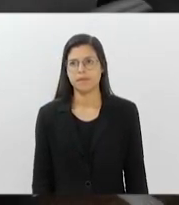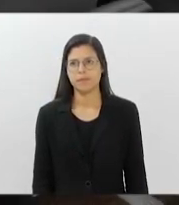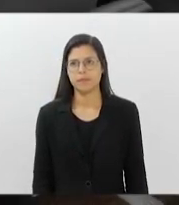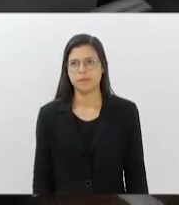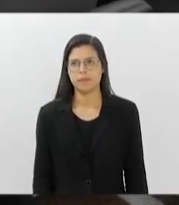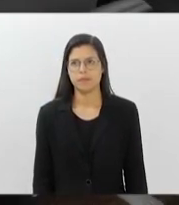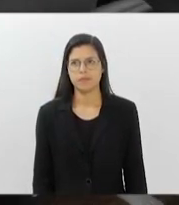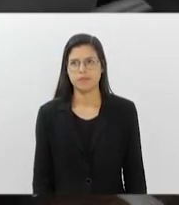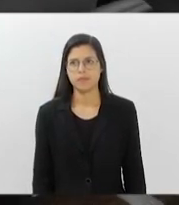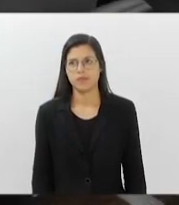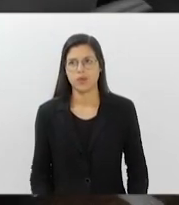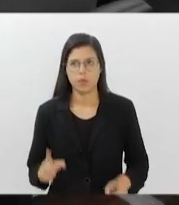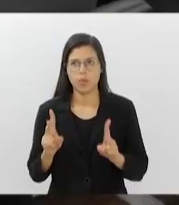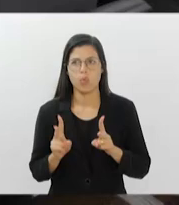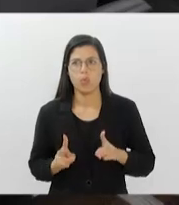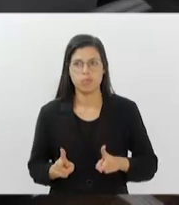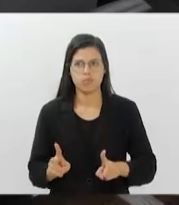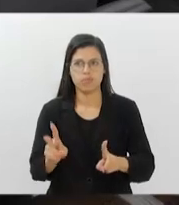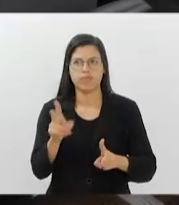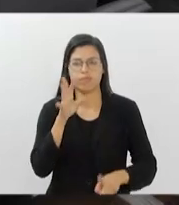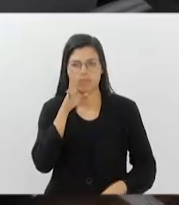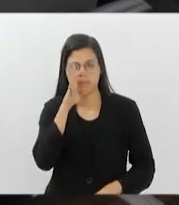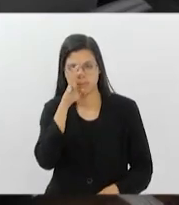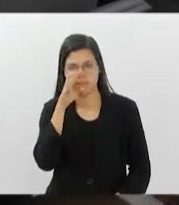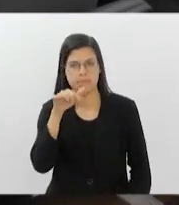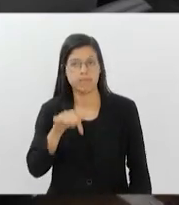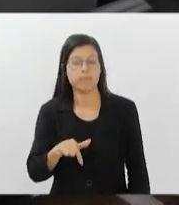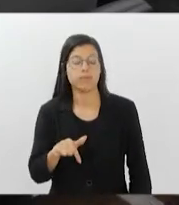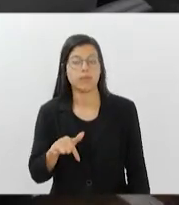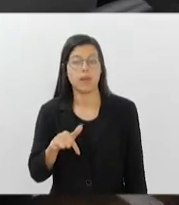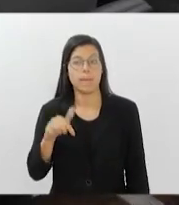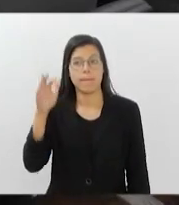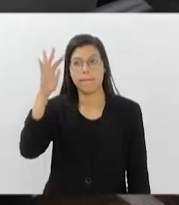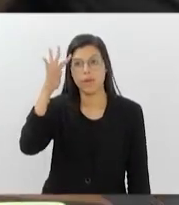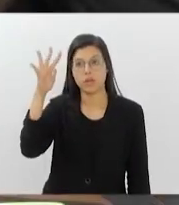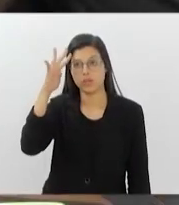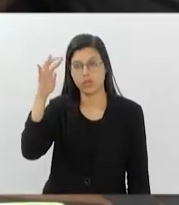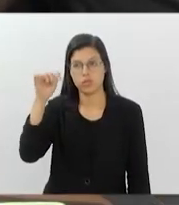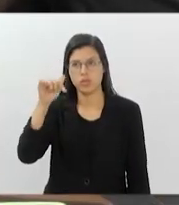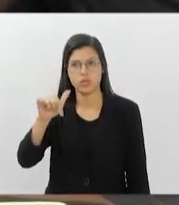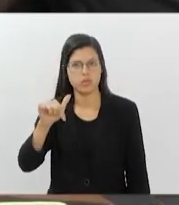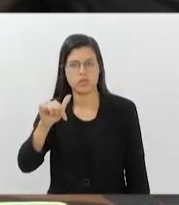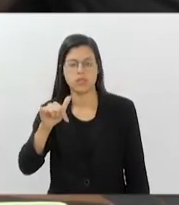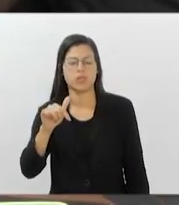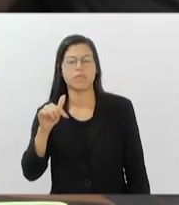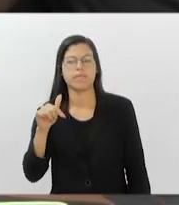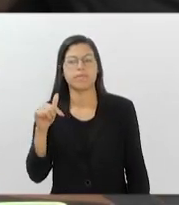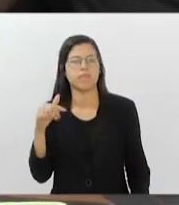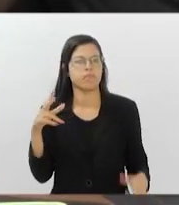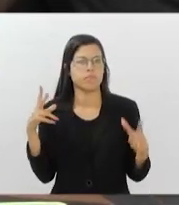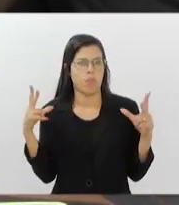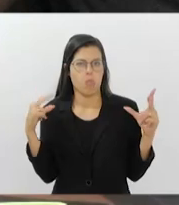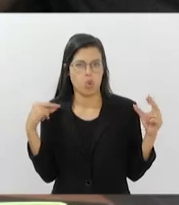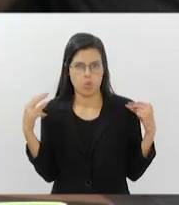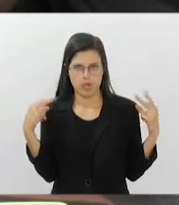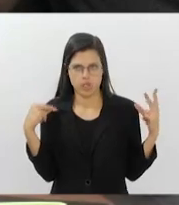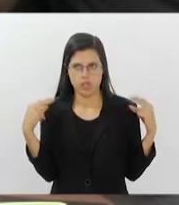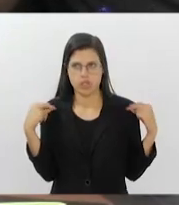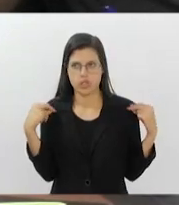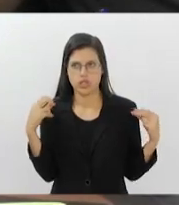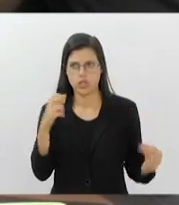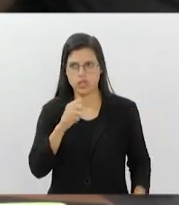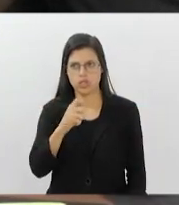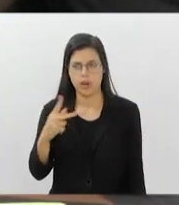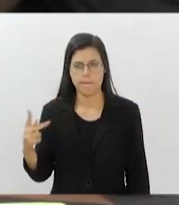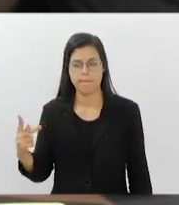eu insisto na questão, imagine, você é motorista de aplicativo e está transportando um